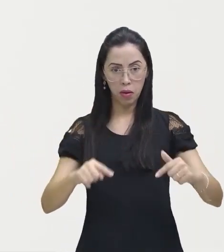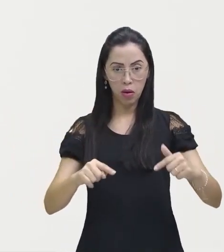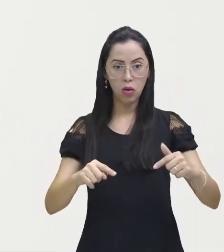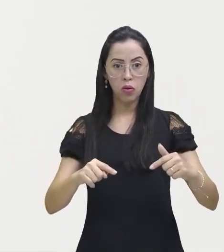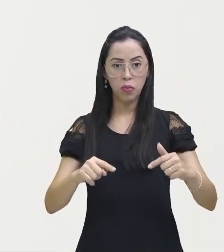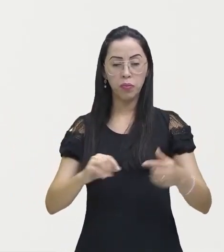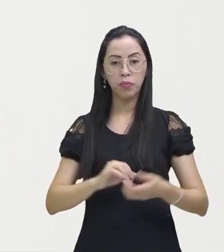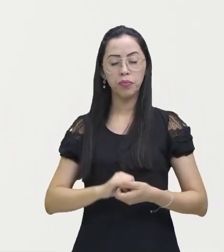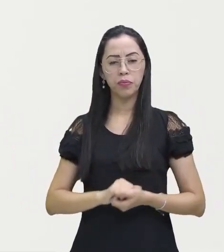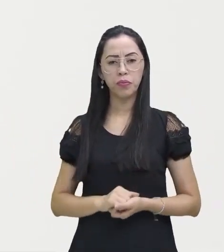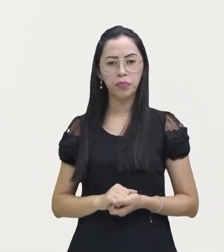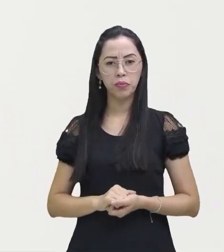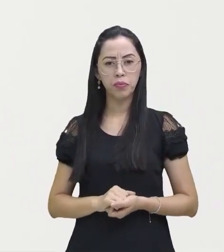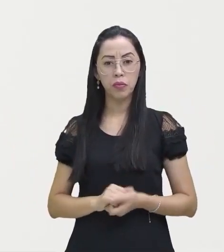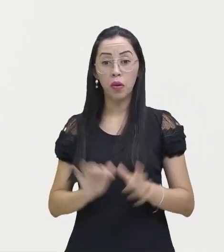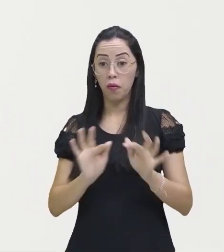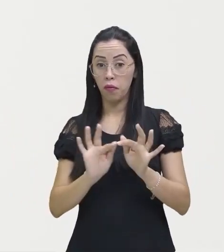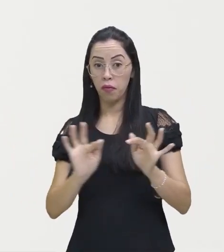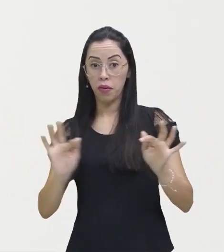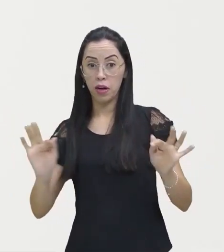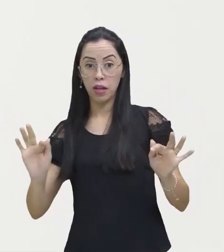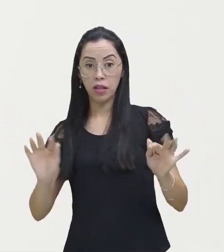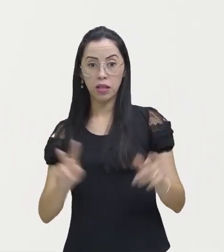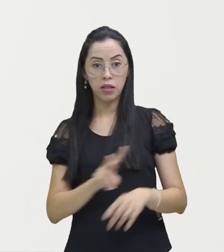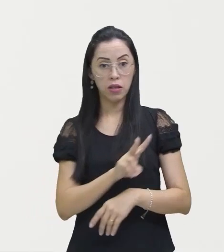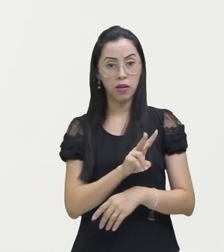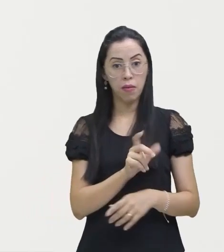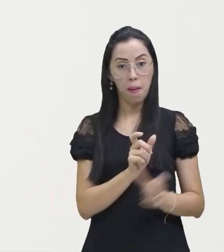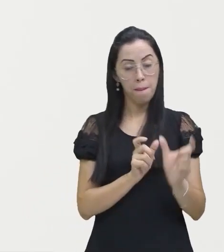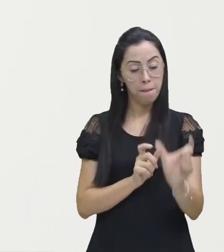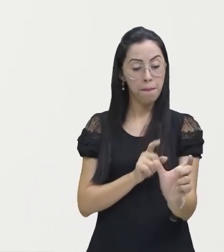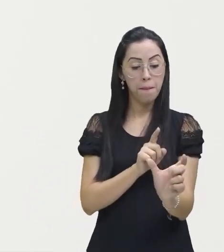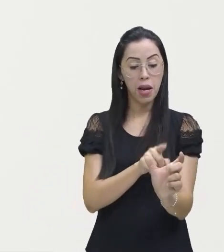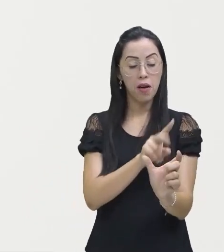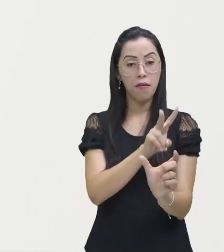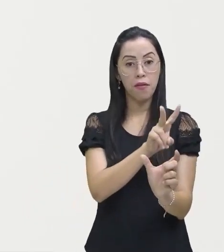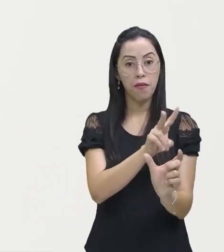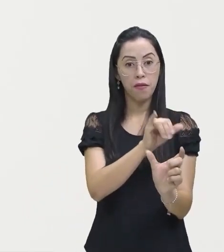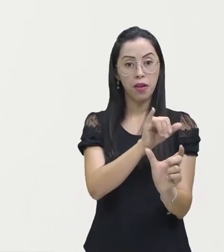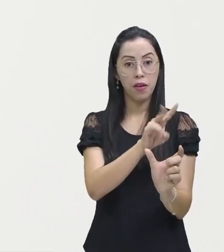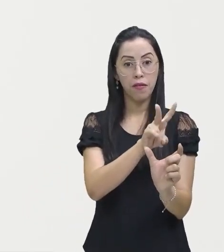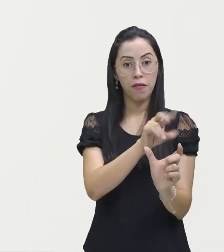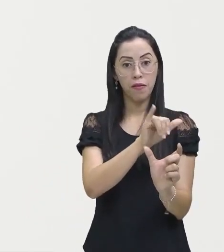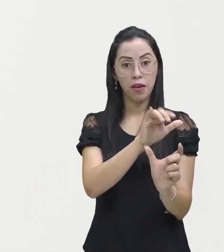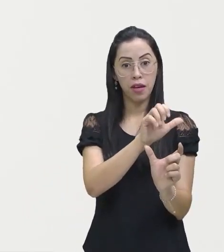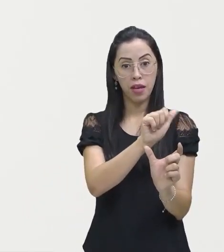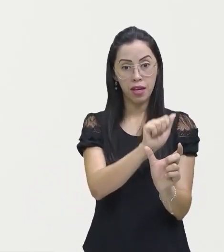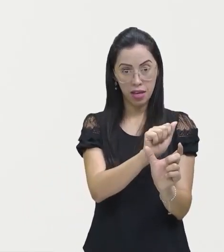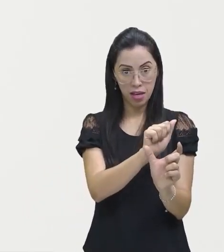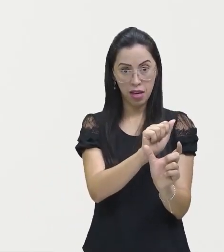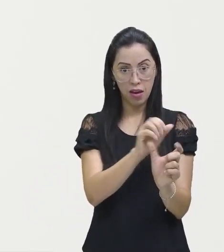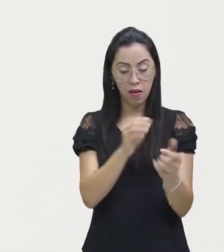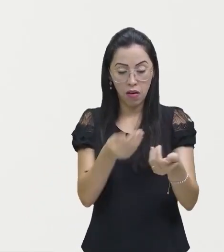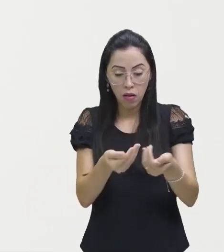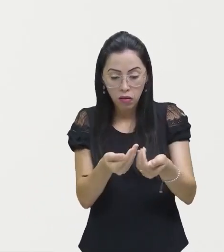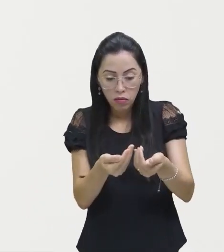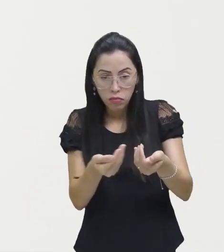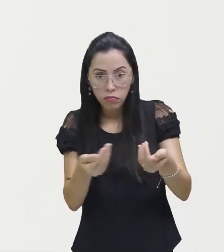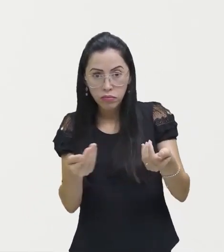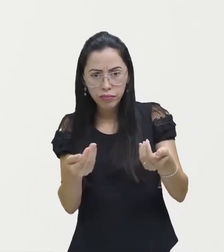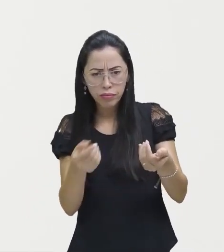espaço, no, espaço, seu, espaço